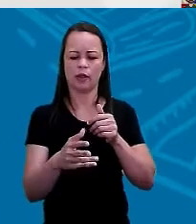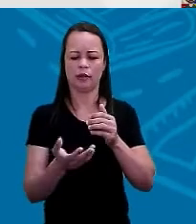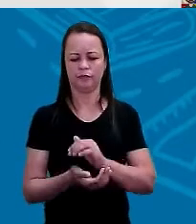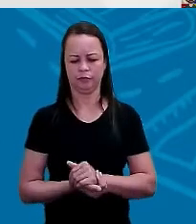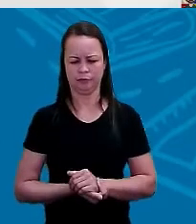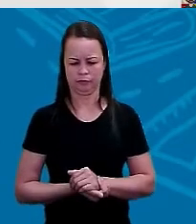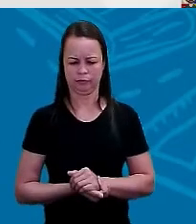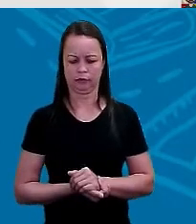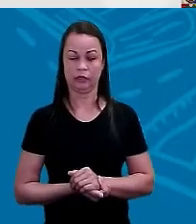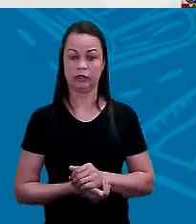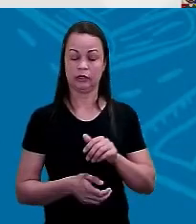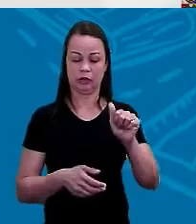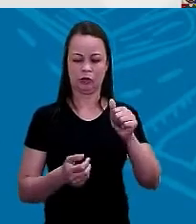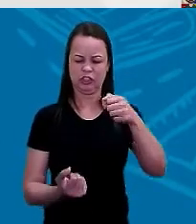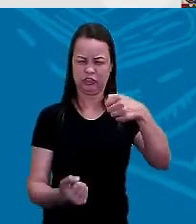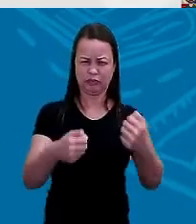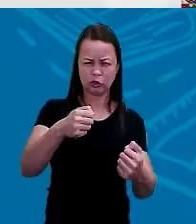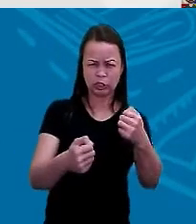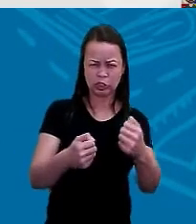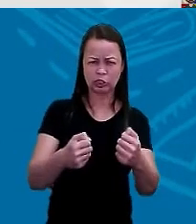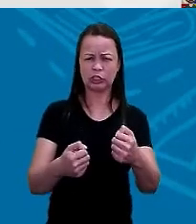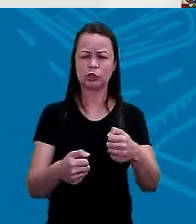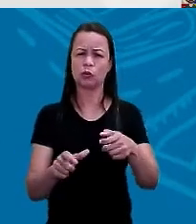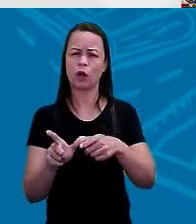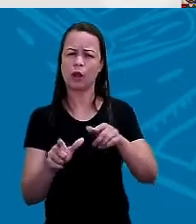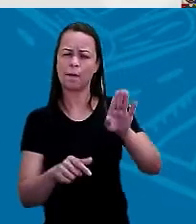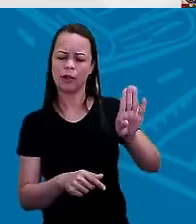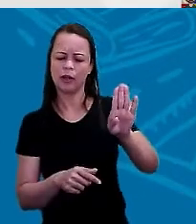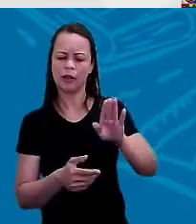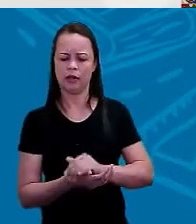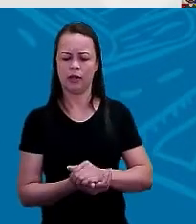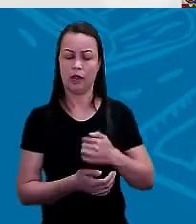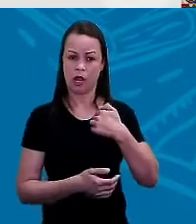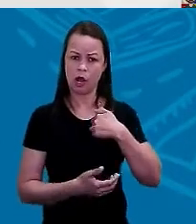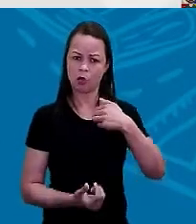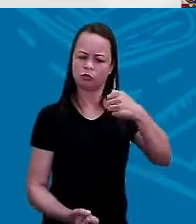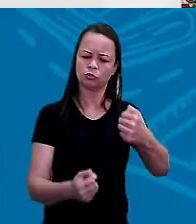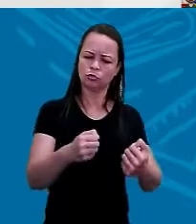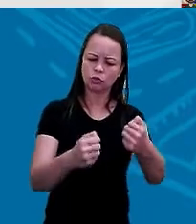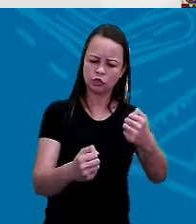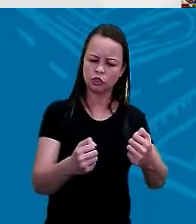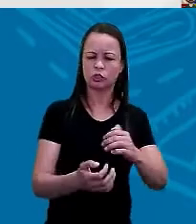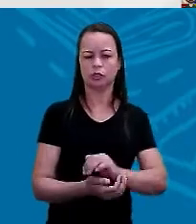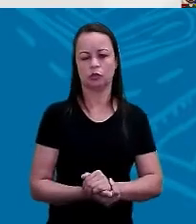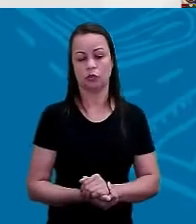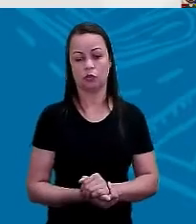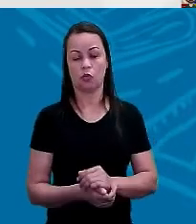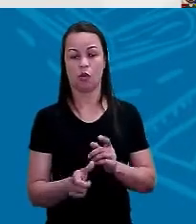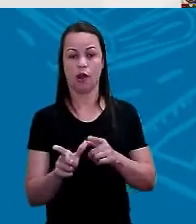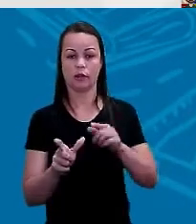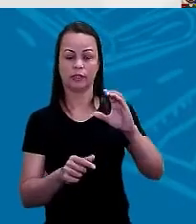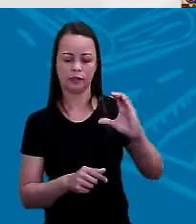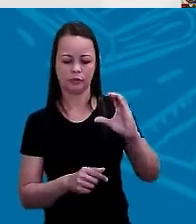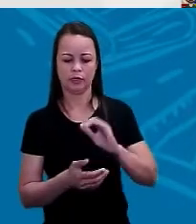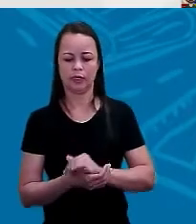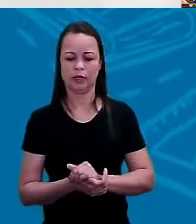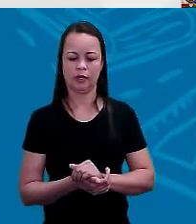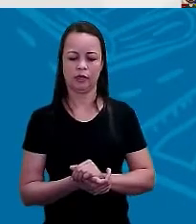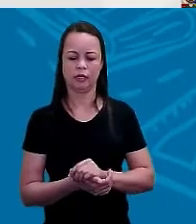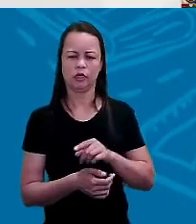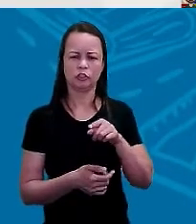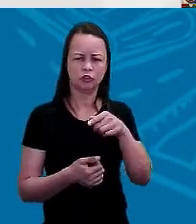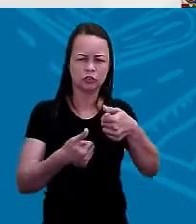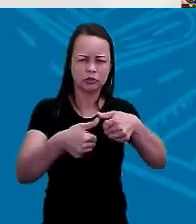Am driving, eles estão dirigindo, eu estou dirigindo. Ou was driving, estava